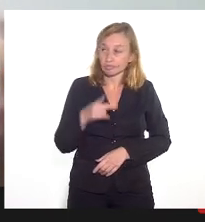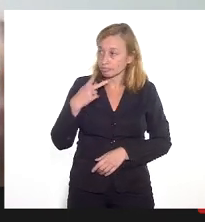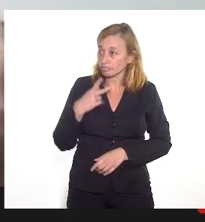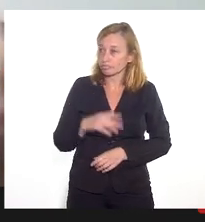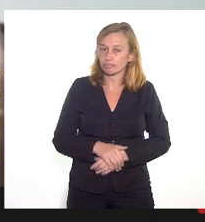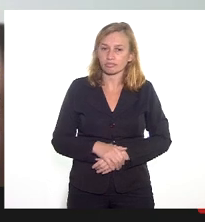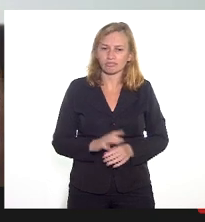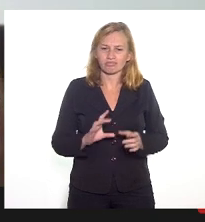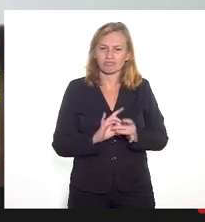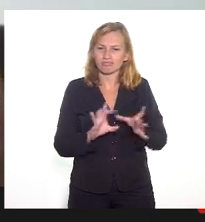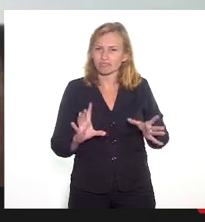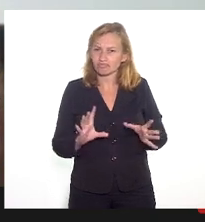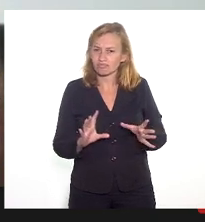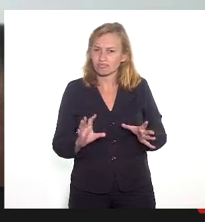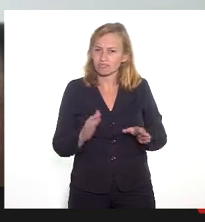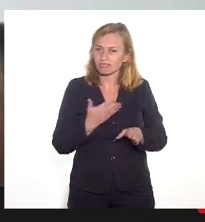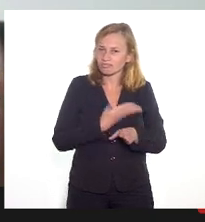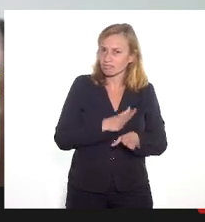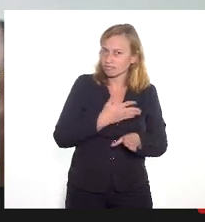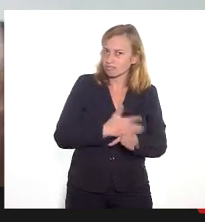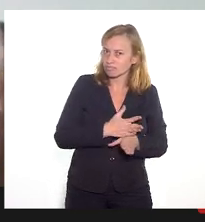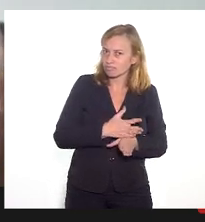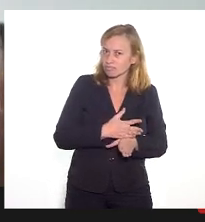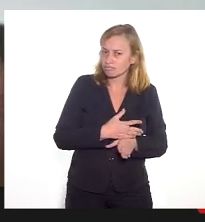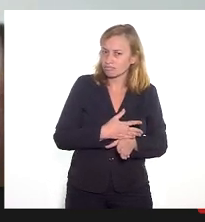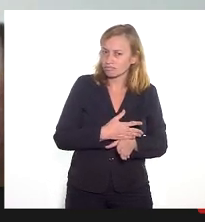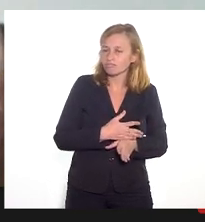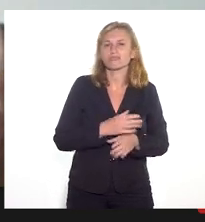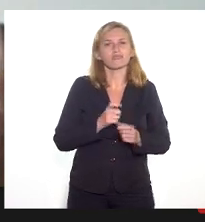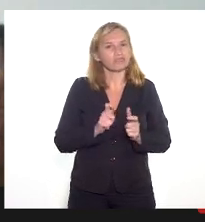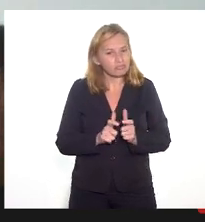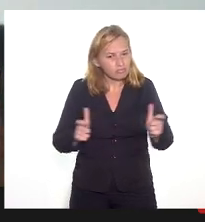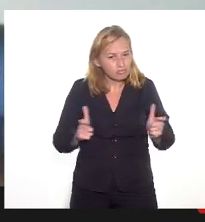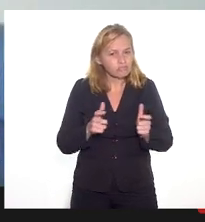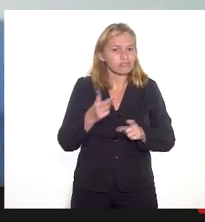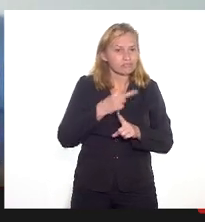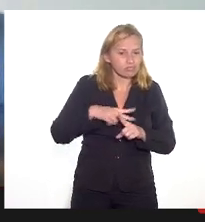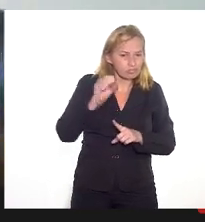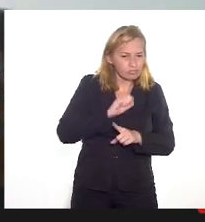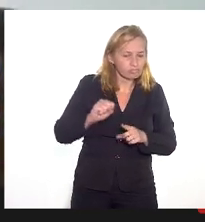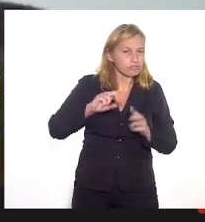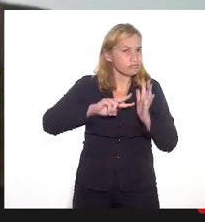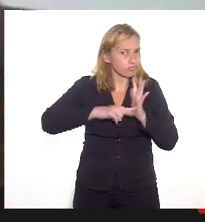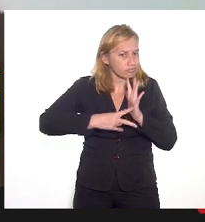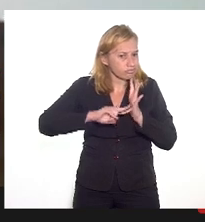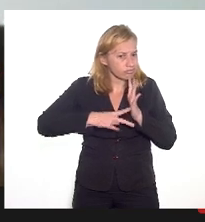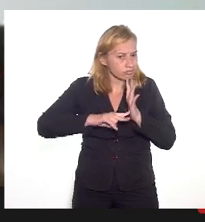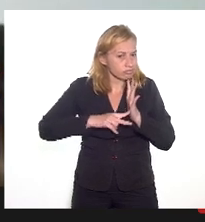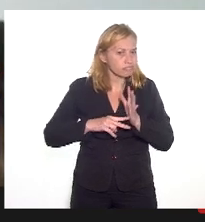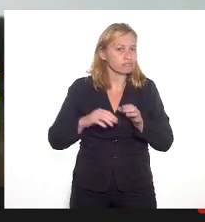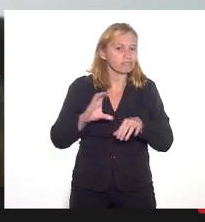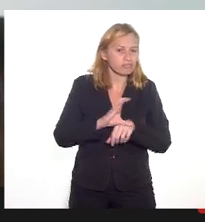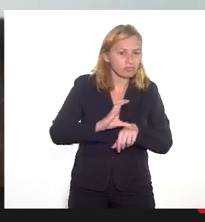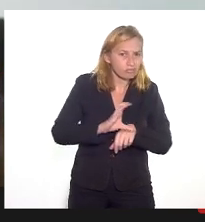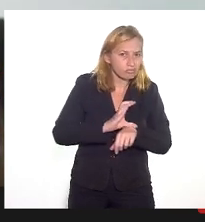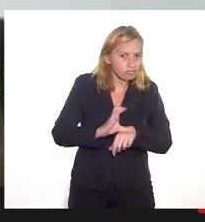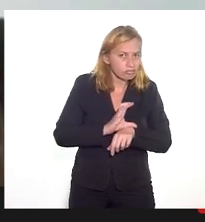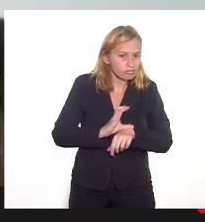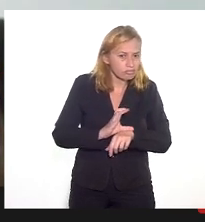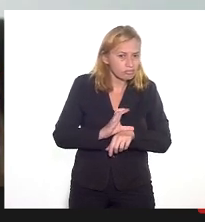vamos democratizar na prática, né? E foi uma grande vitória dos sindicatos, da constituição de